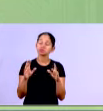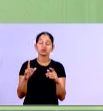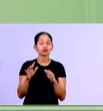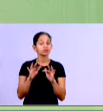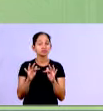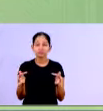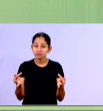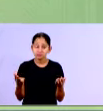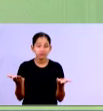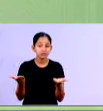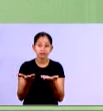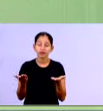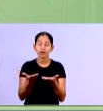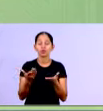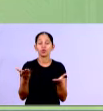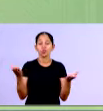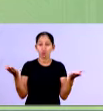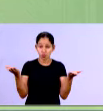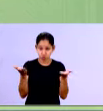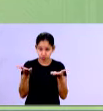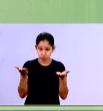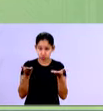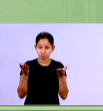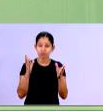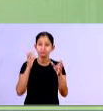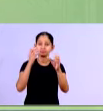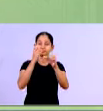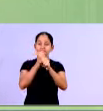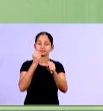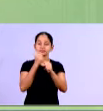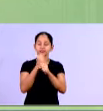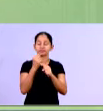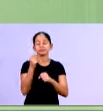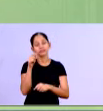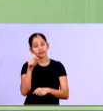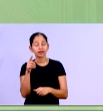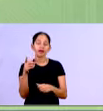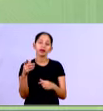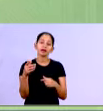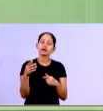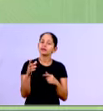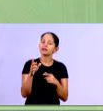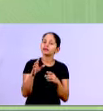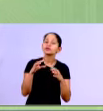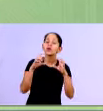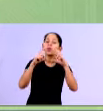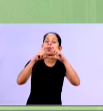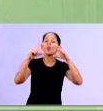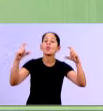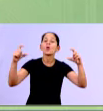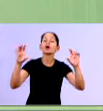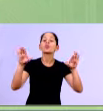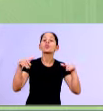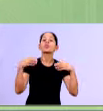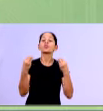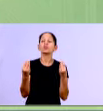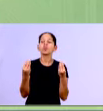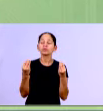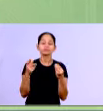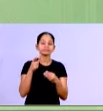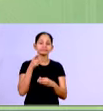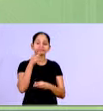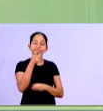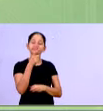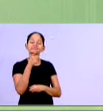valor presente, o capital, mais os juros. Simples. Isso não é equação. Como é que fica representado? Do jeito que